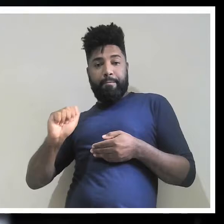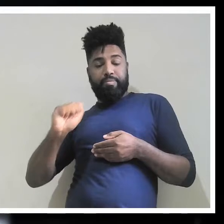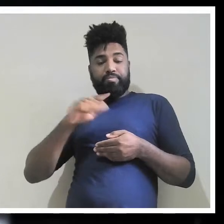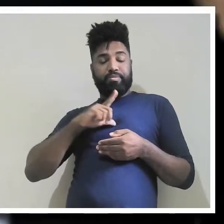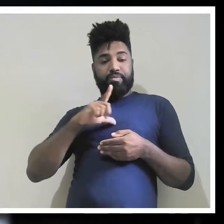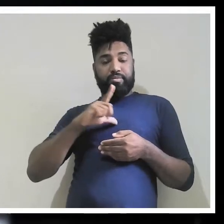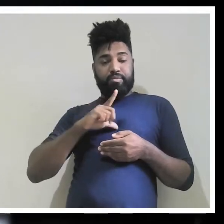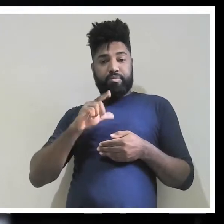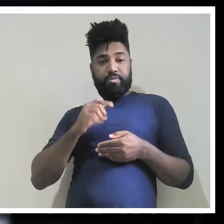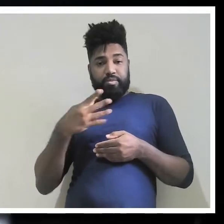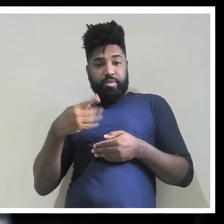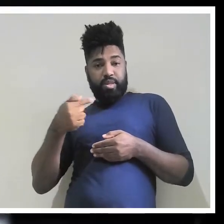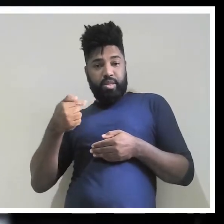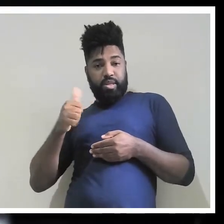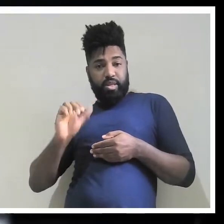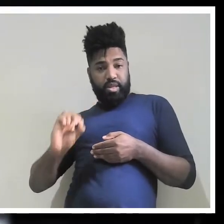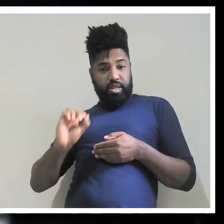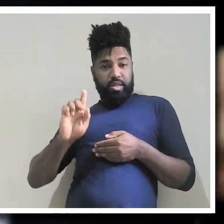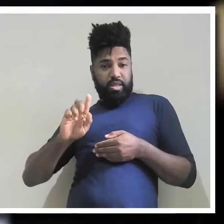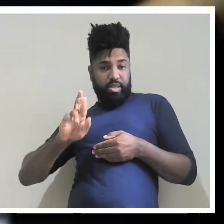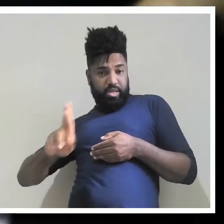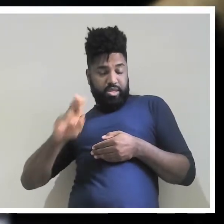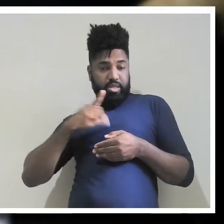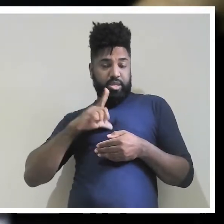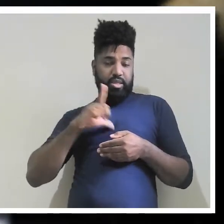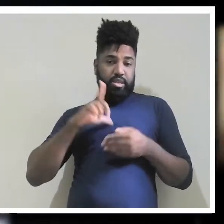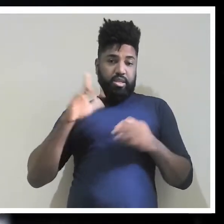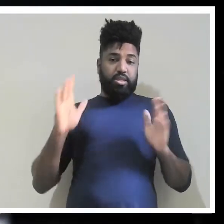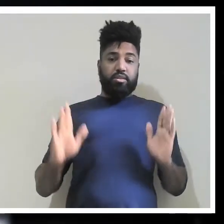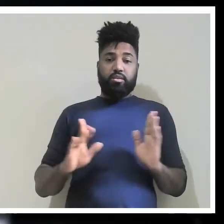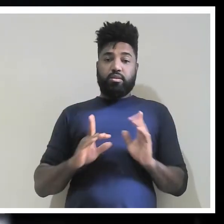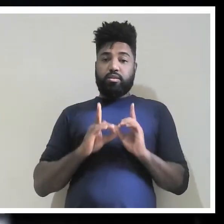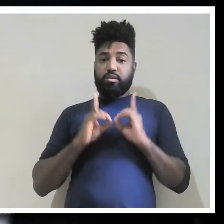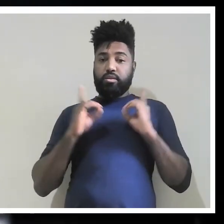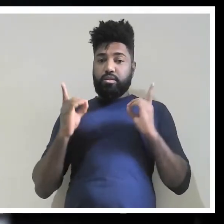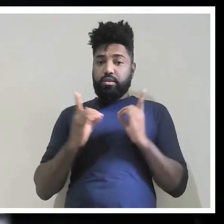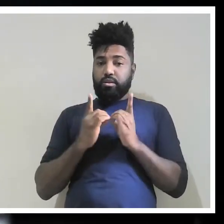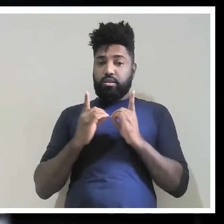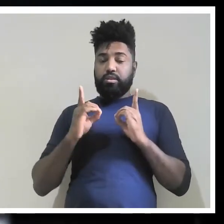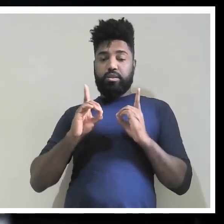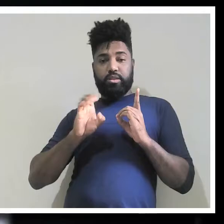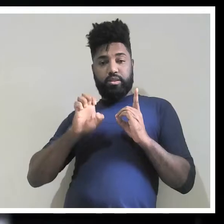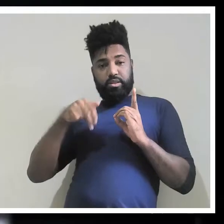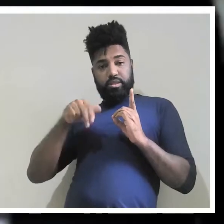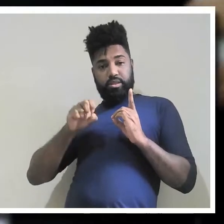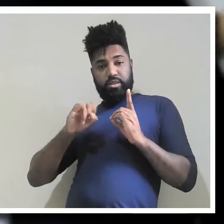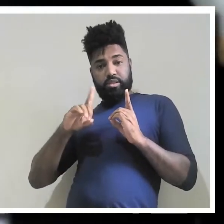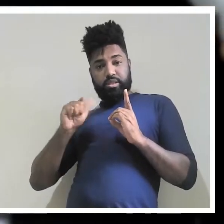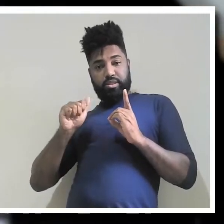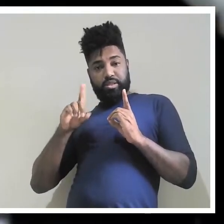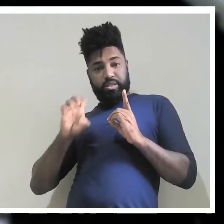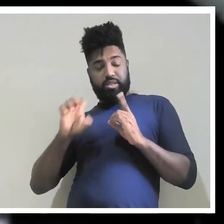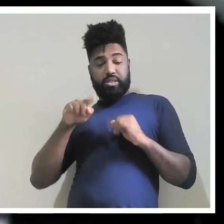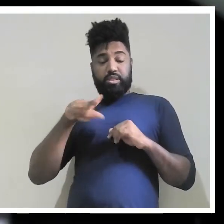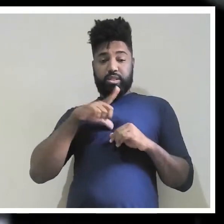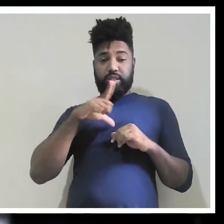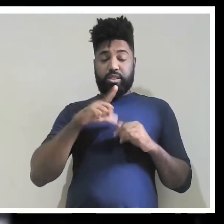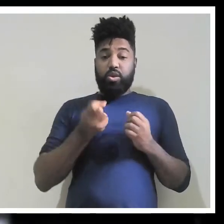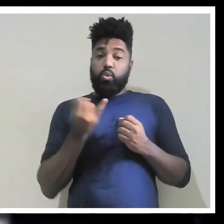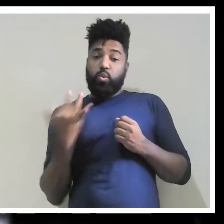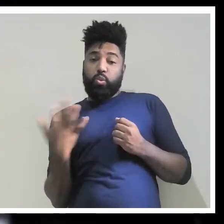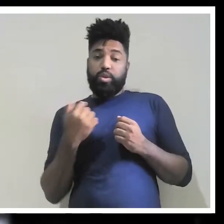pela densidade que a gente acabou de calcular, isso é o mesmo que 370 ml, e portanto nessa quantidade nós temos